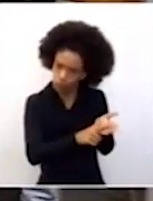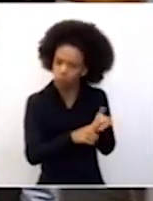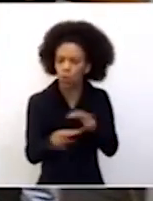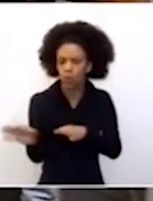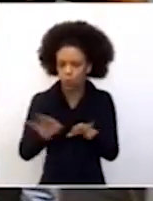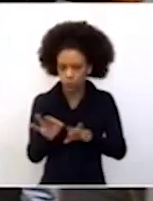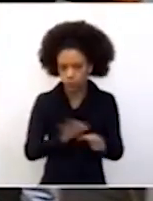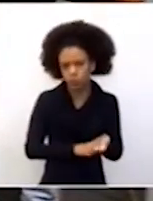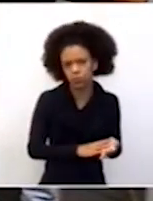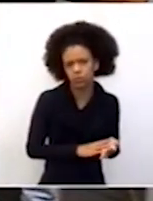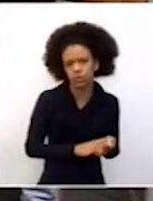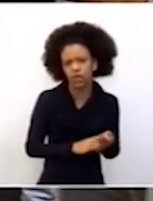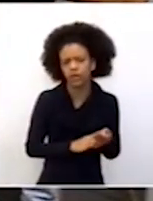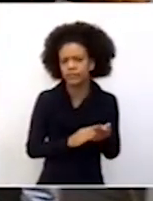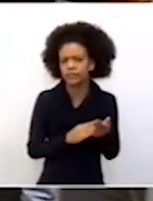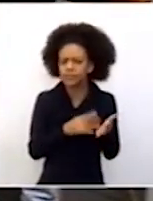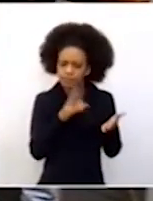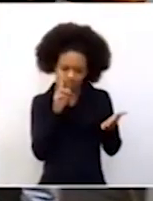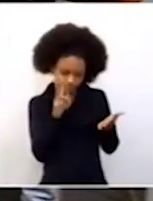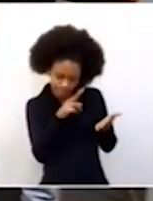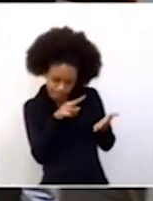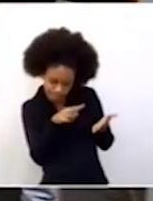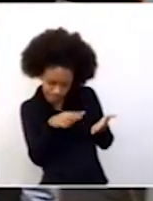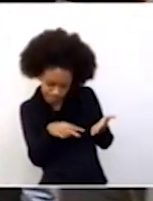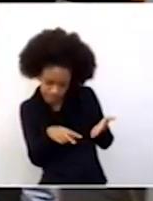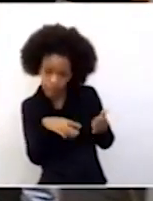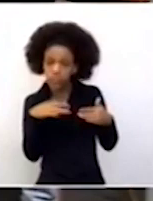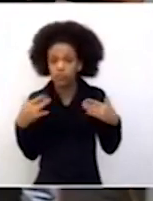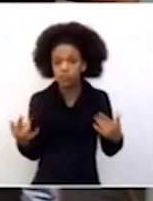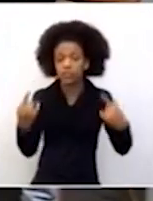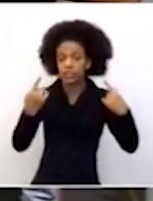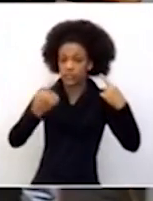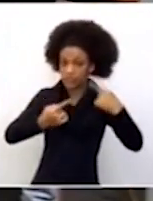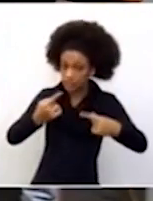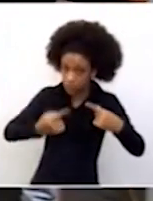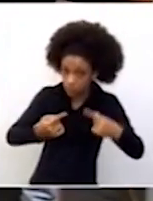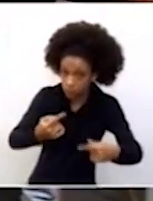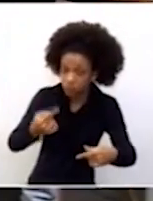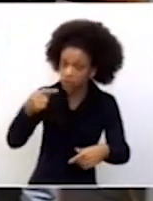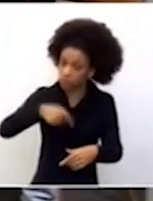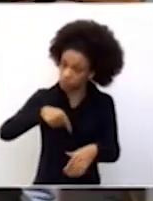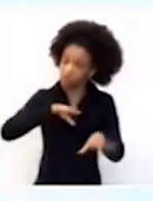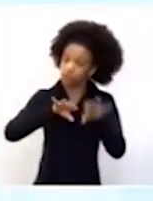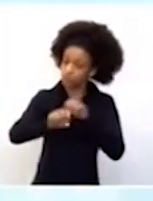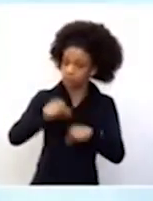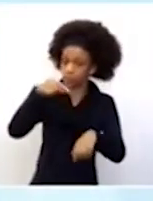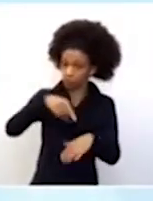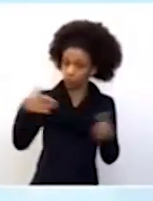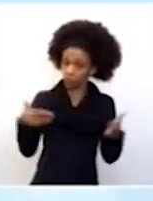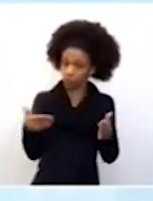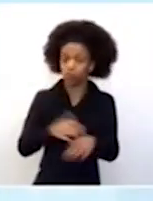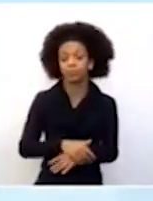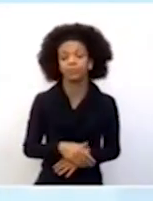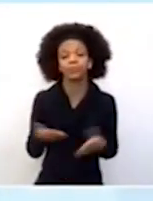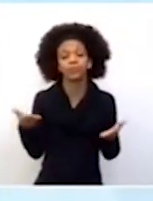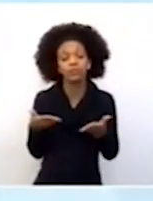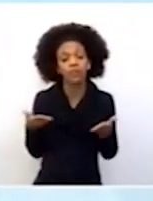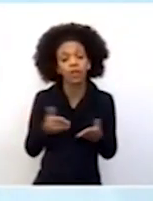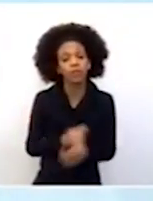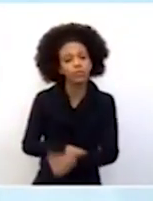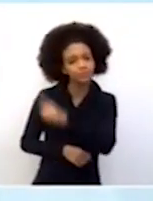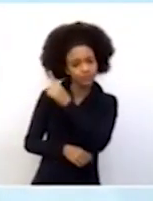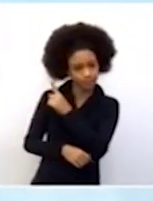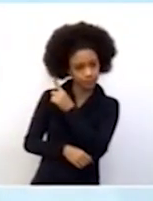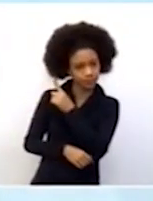aula, né, e revisitar esse plano, e diante dessa discussão aqui nesta TPC, né, agora nós vamos propor